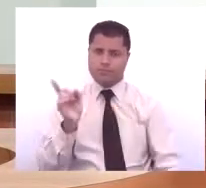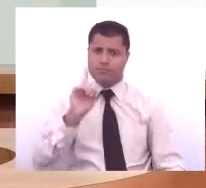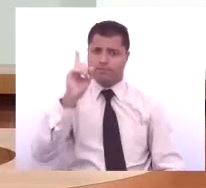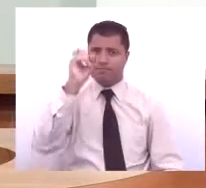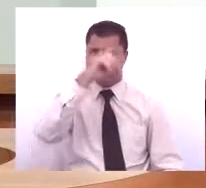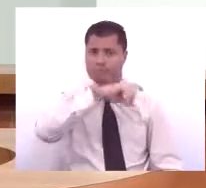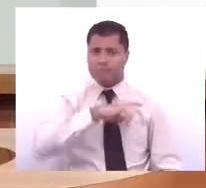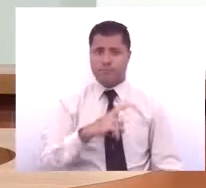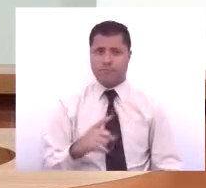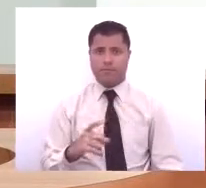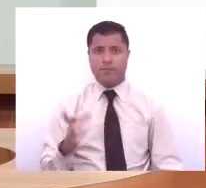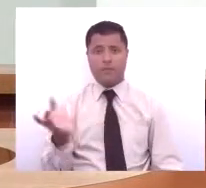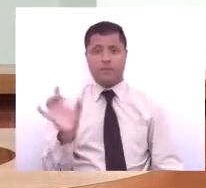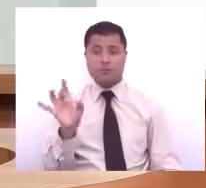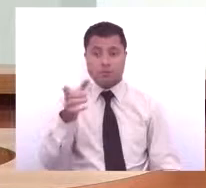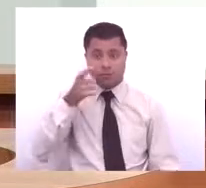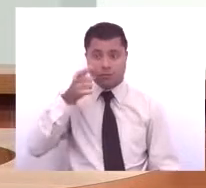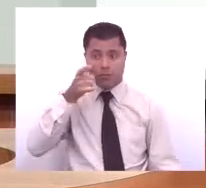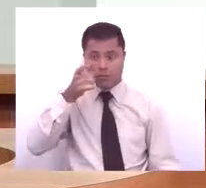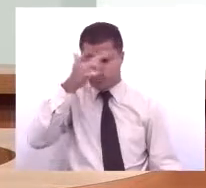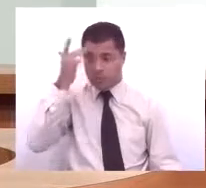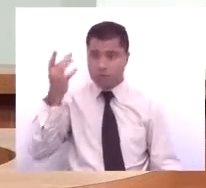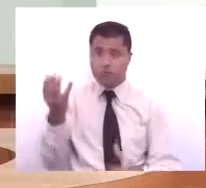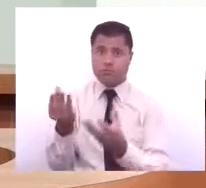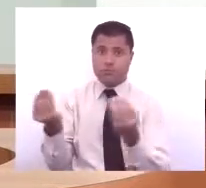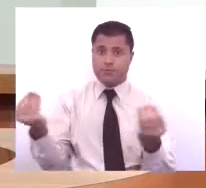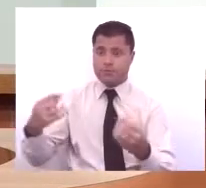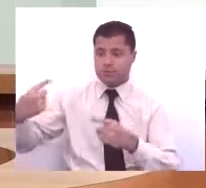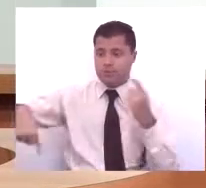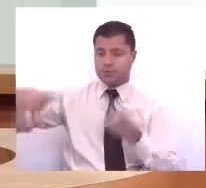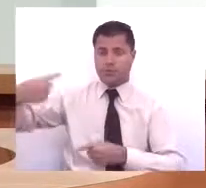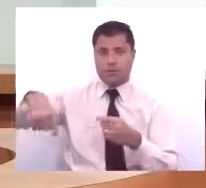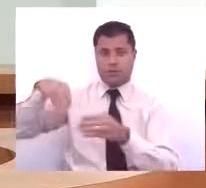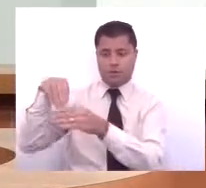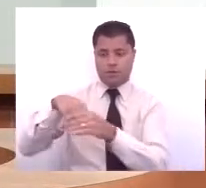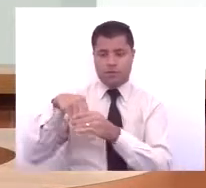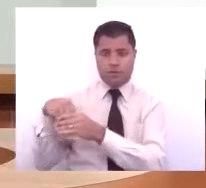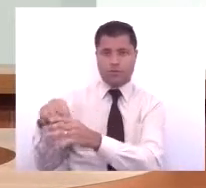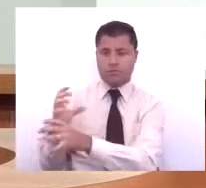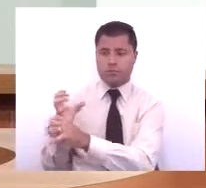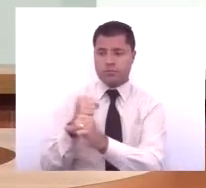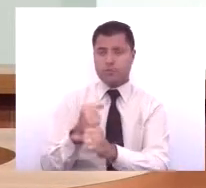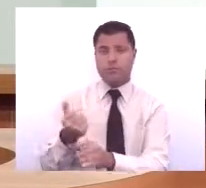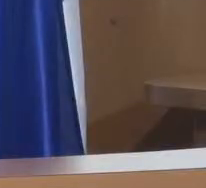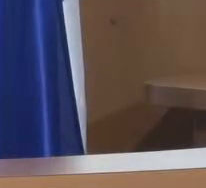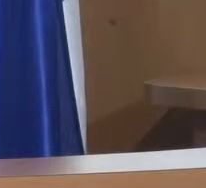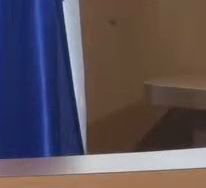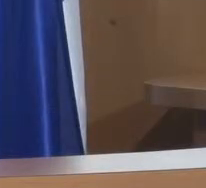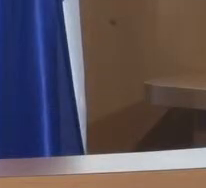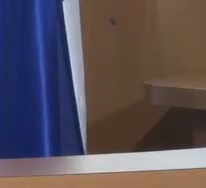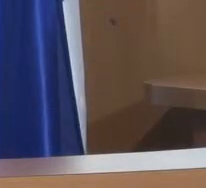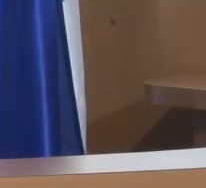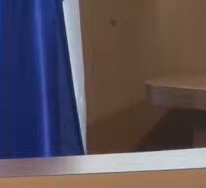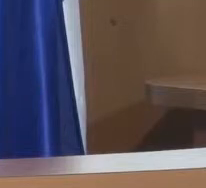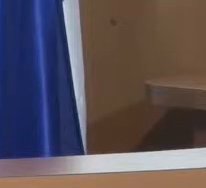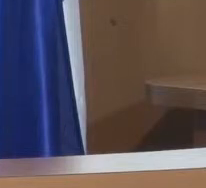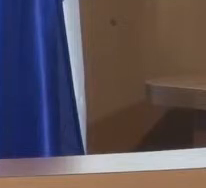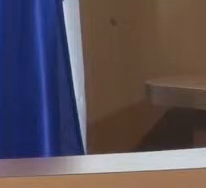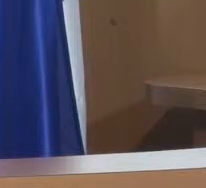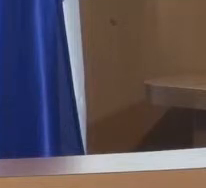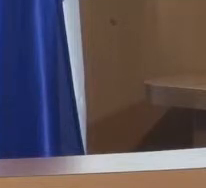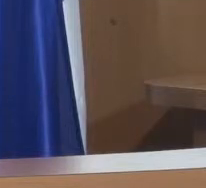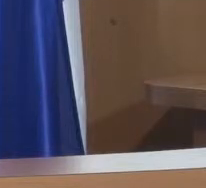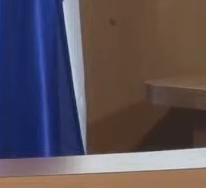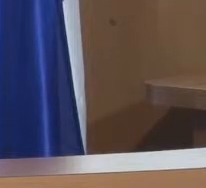as pessoas, inclusive os eleitos, como diminuiu a quantidade de voto nominal. Candidato a deputado